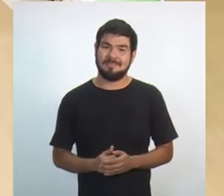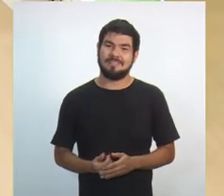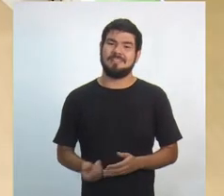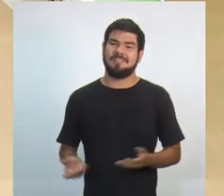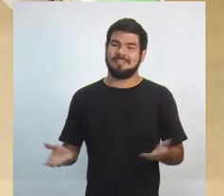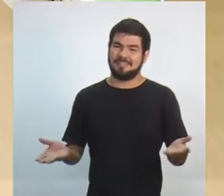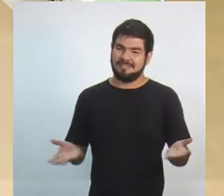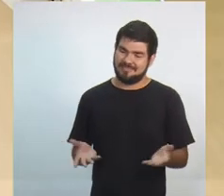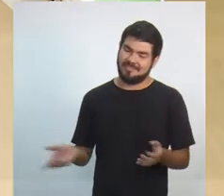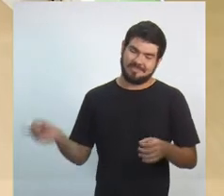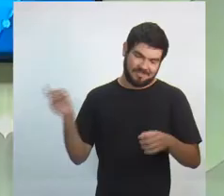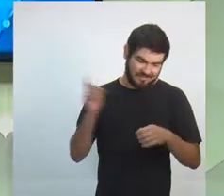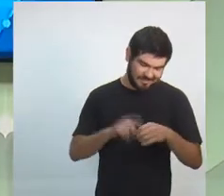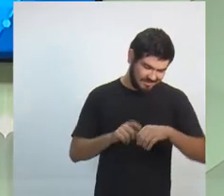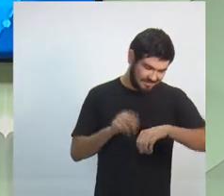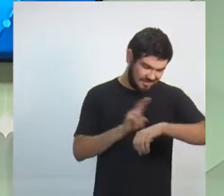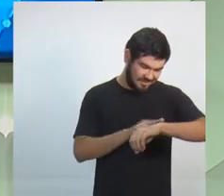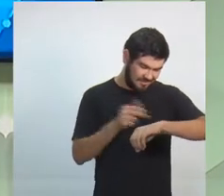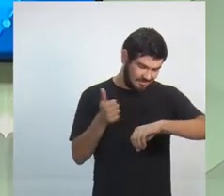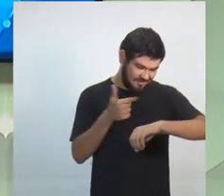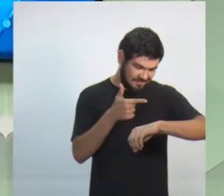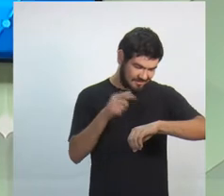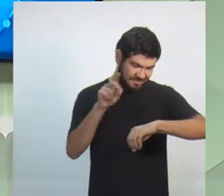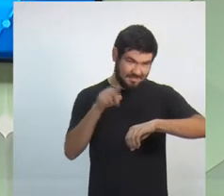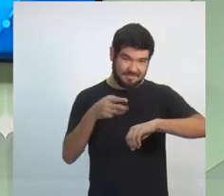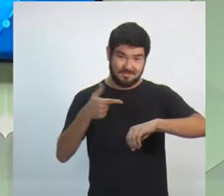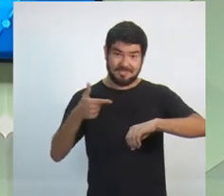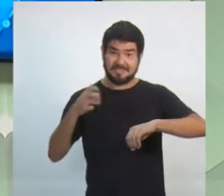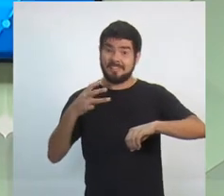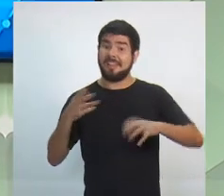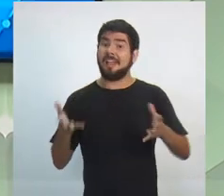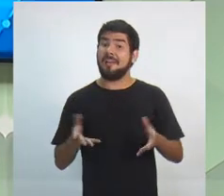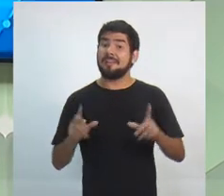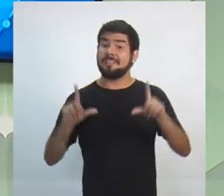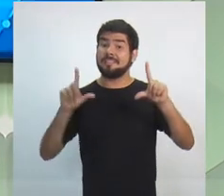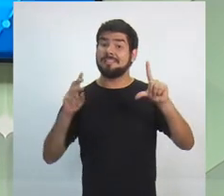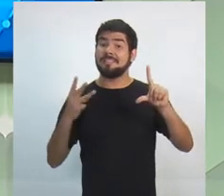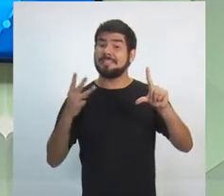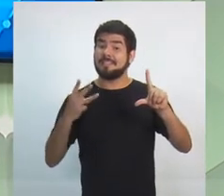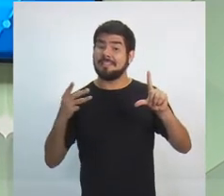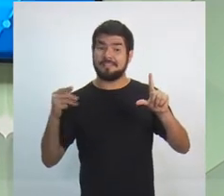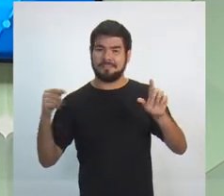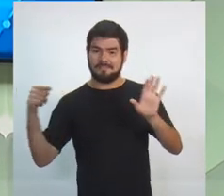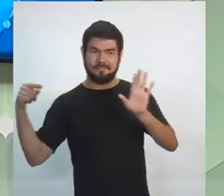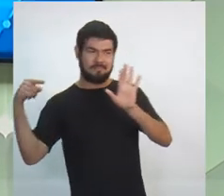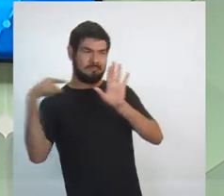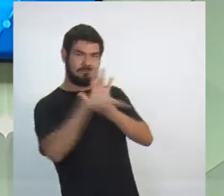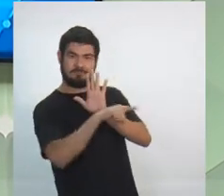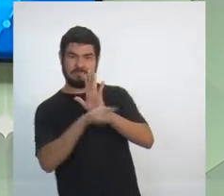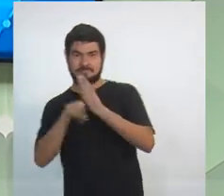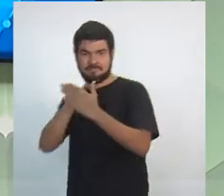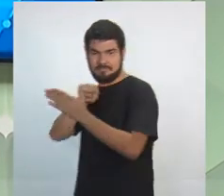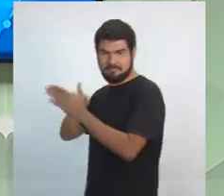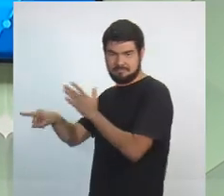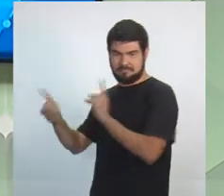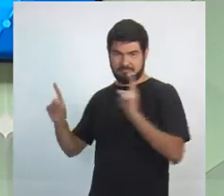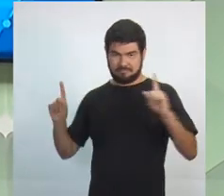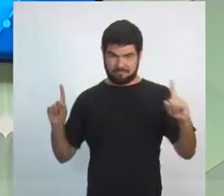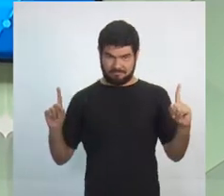volta, são 12 horas e 25 minutos. Nesse terceiro bloco, candidato pergunta para candidato. Vamos conhecer as